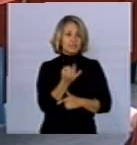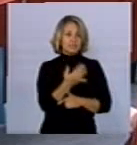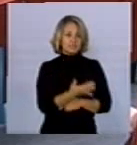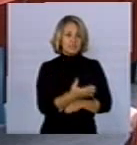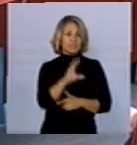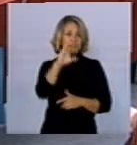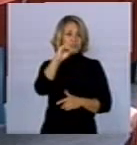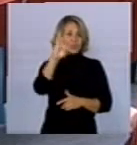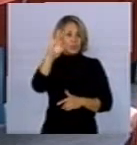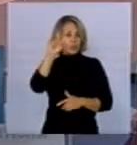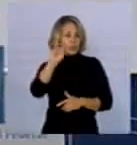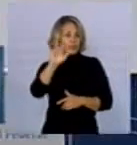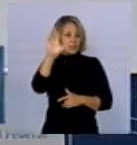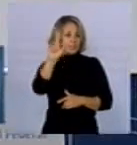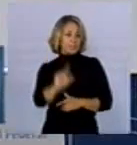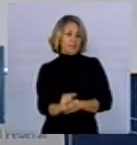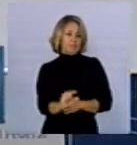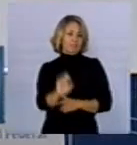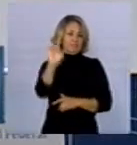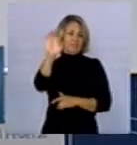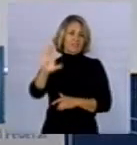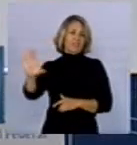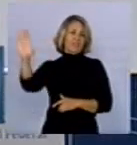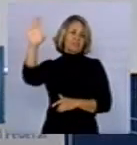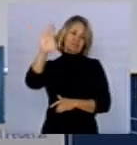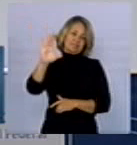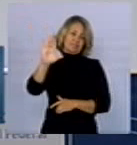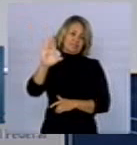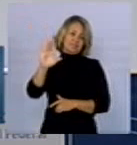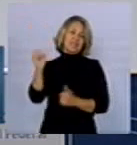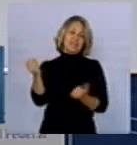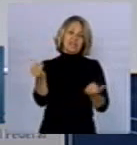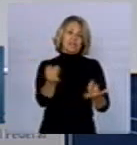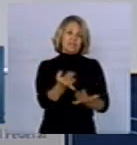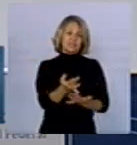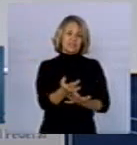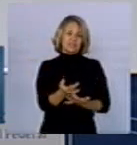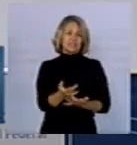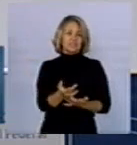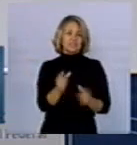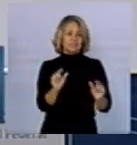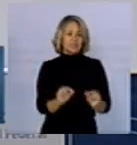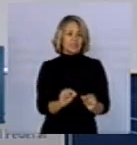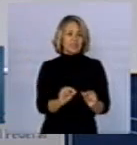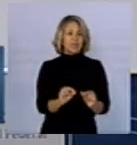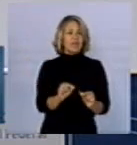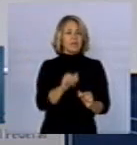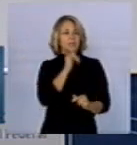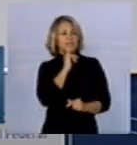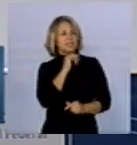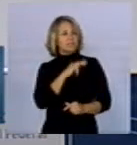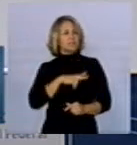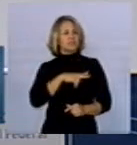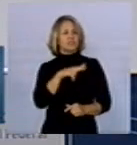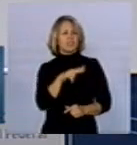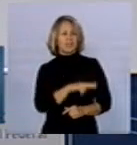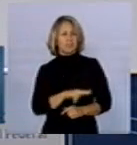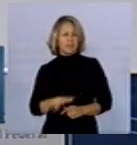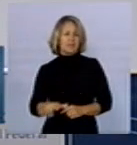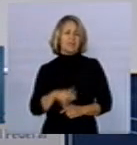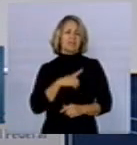menor não acorda a presença e assim tá por aqui Dinamarca com